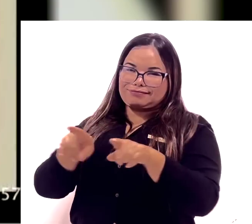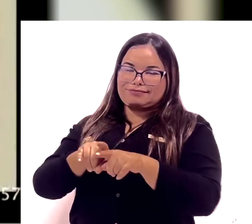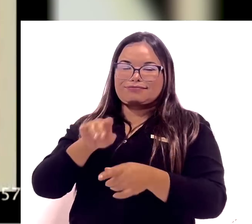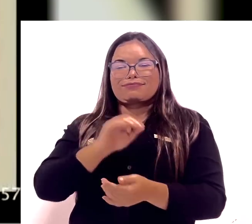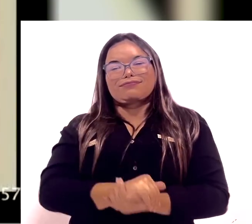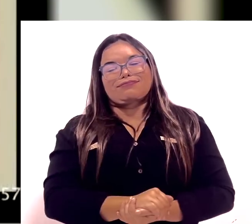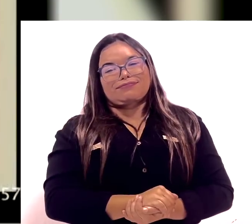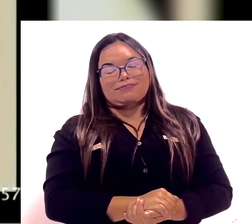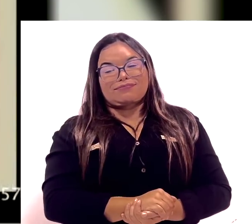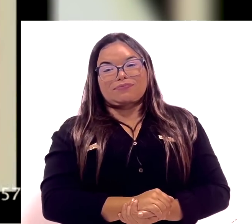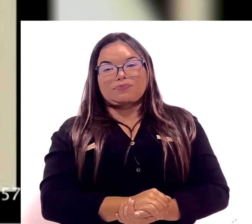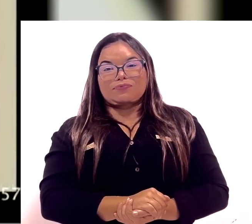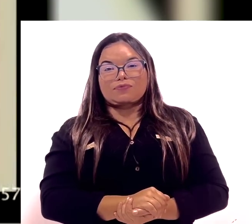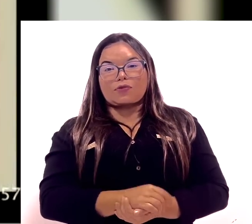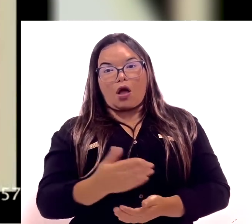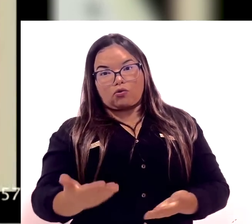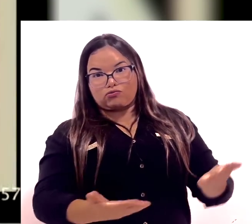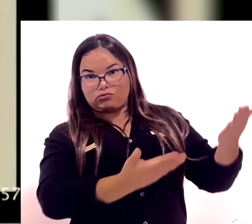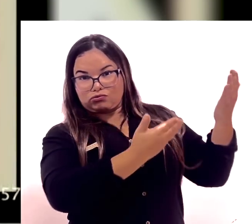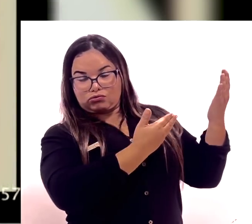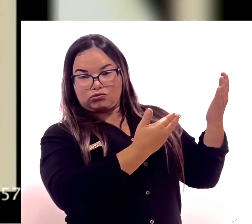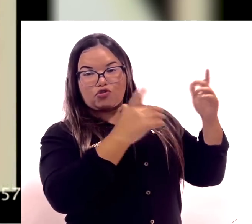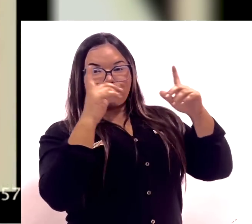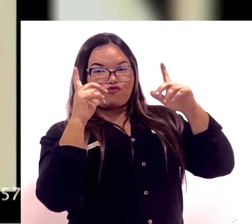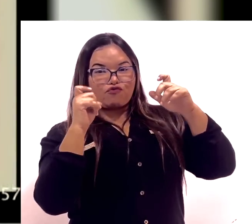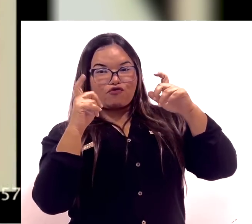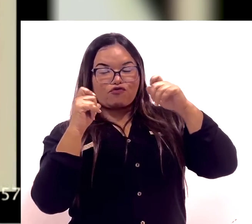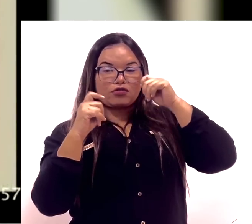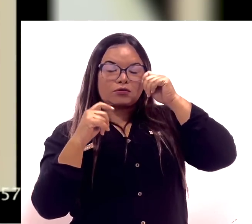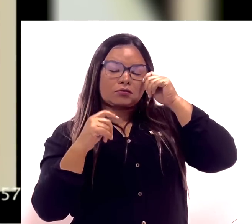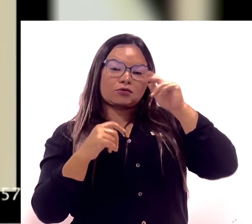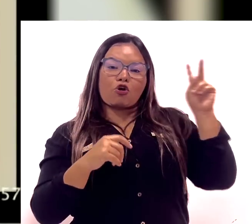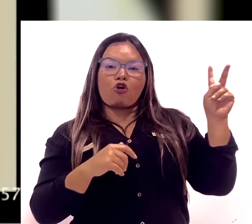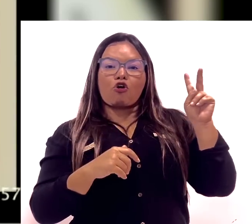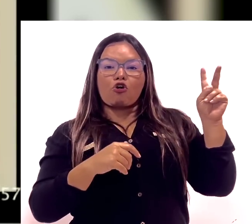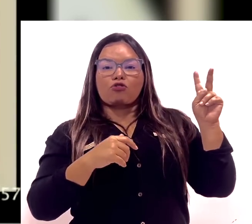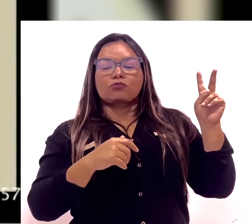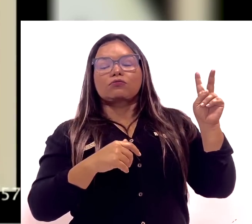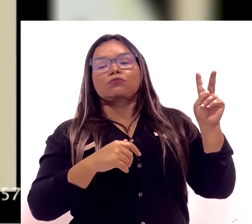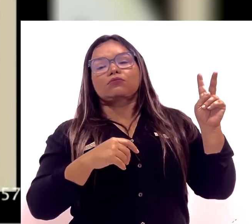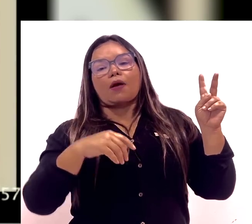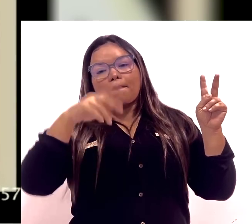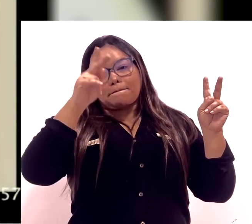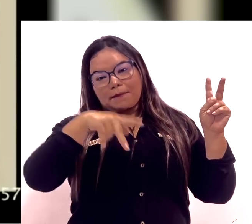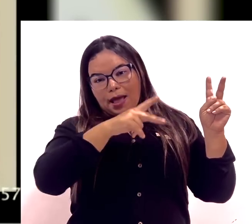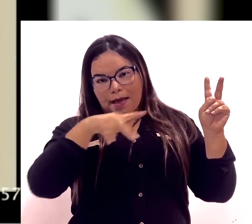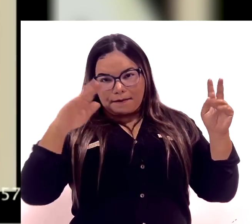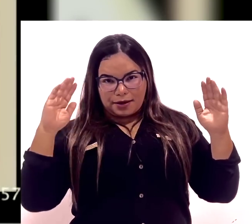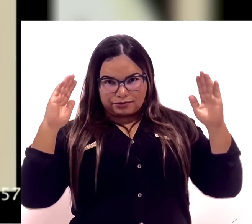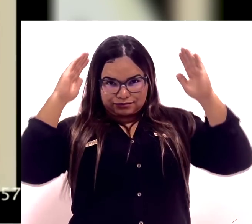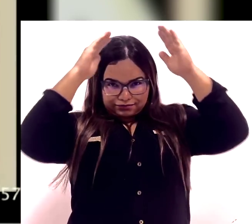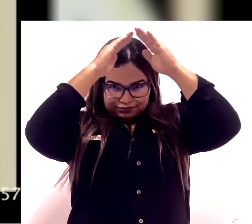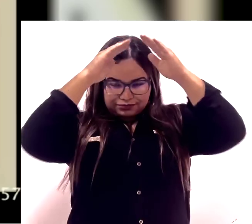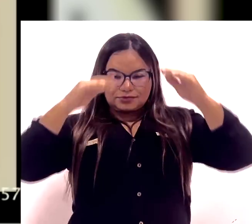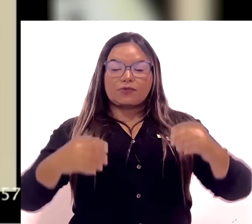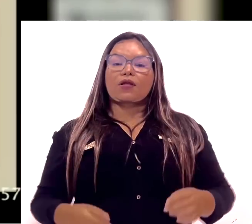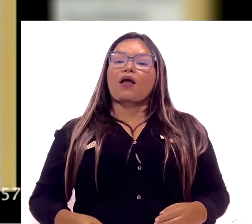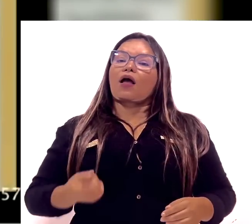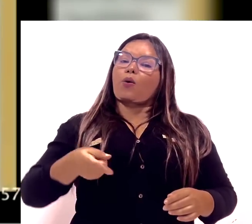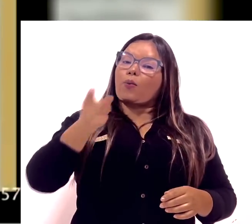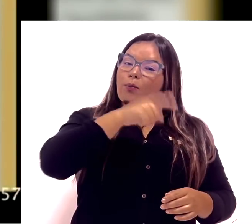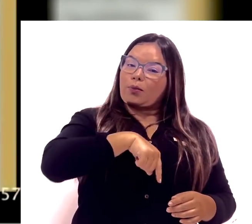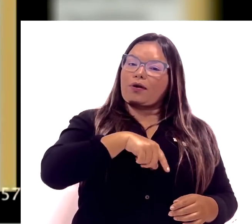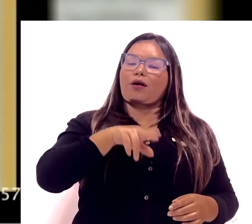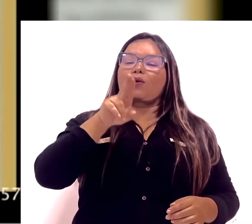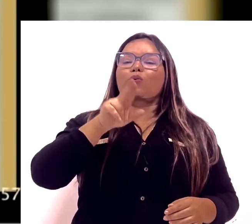Aqui temos uma foto simbólica, Gorbachev e o Papa. Esta é a poderosa União Soviética, saudando e reconhecendo este poder.